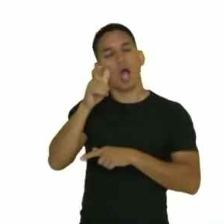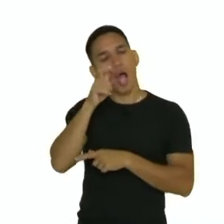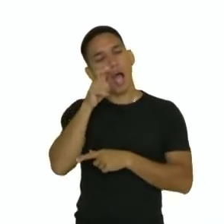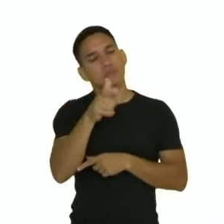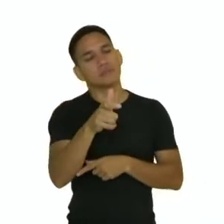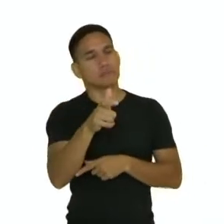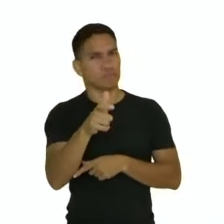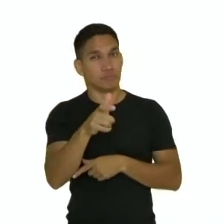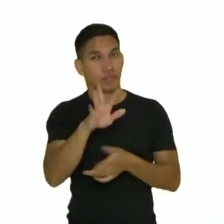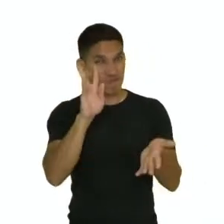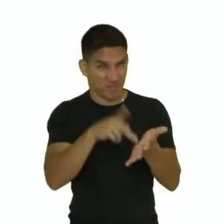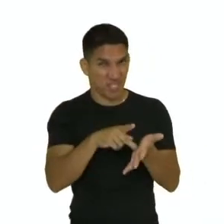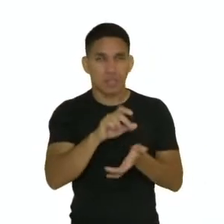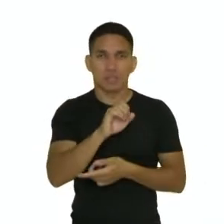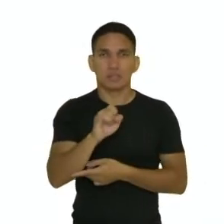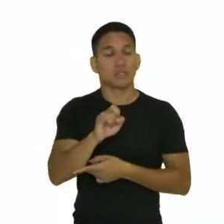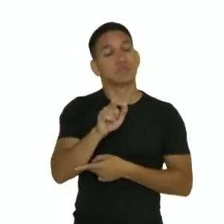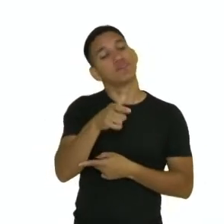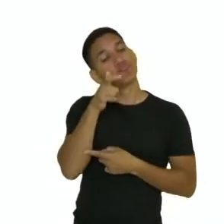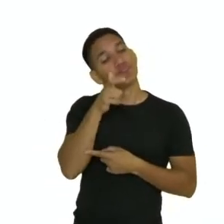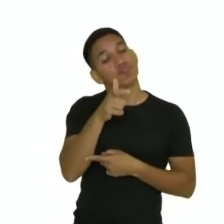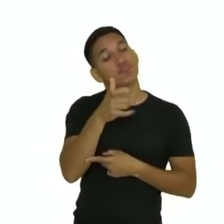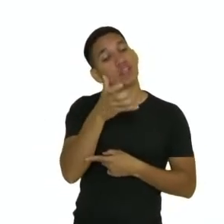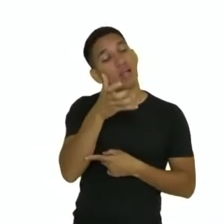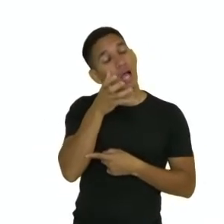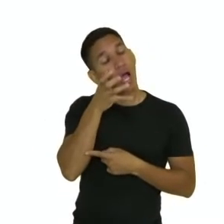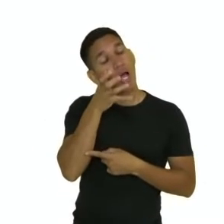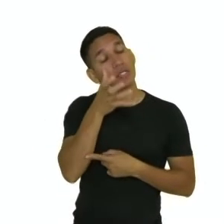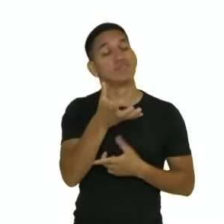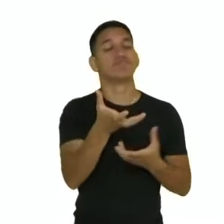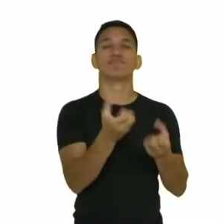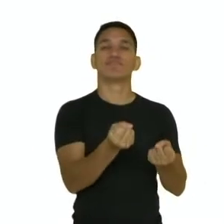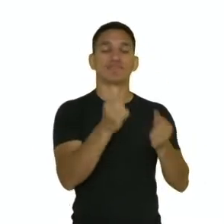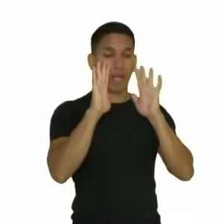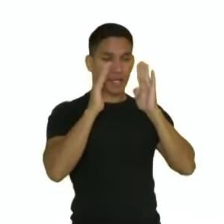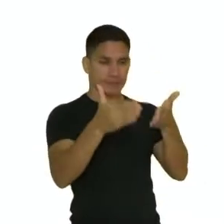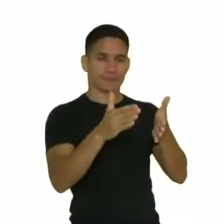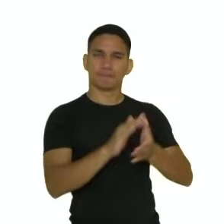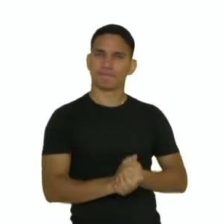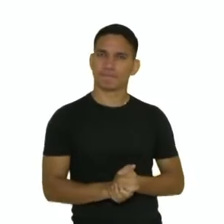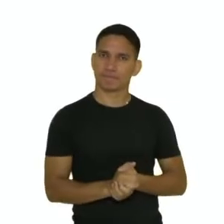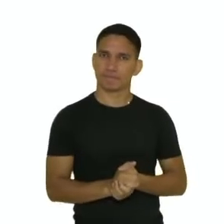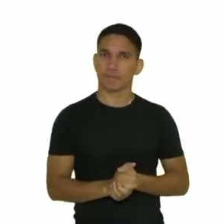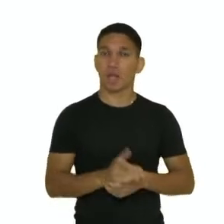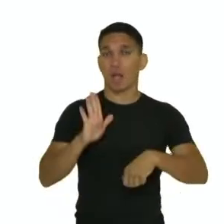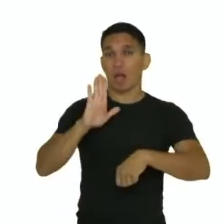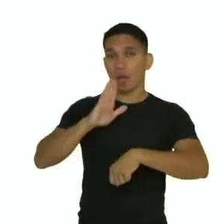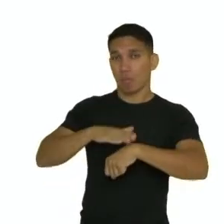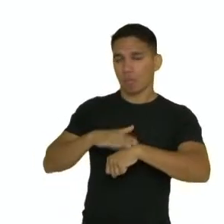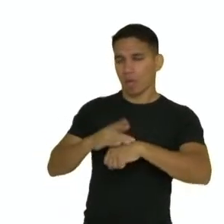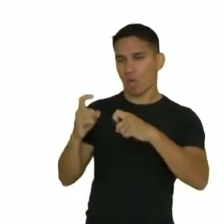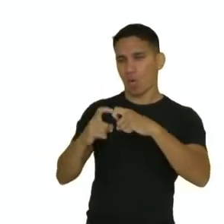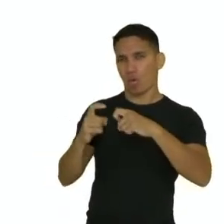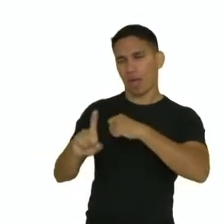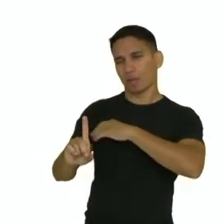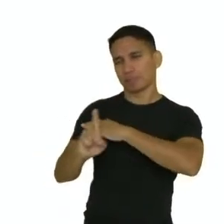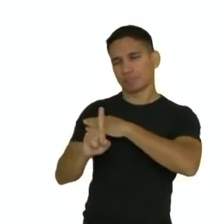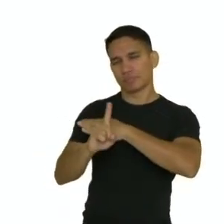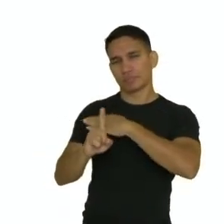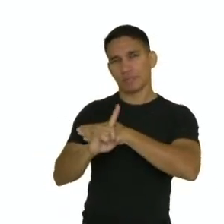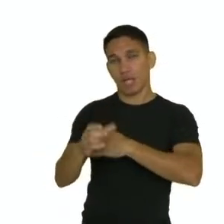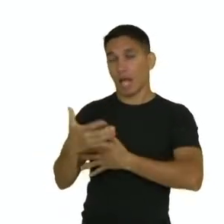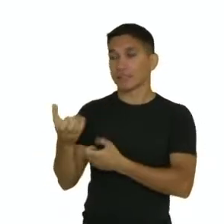atenção efetivamente naquilo que querem, afirma. No consultório, Maria Tereza atende jovens